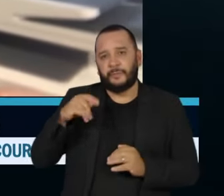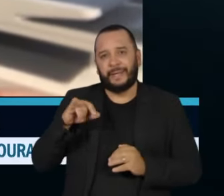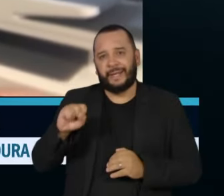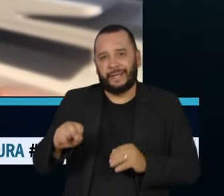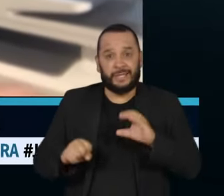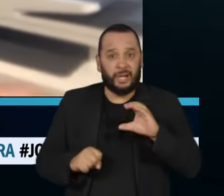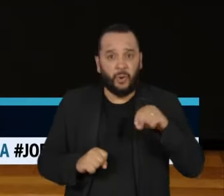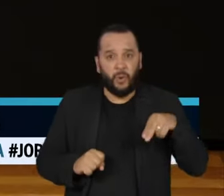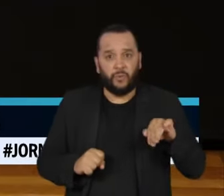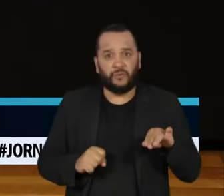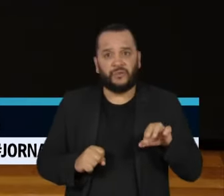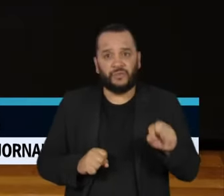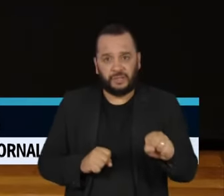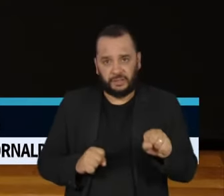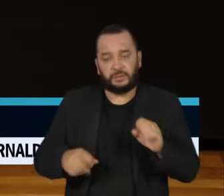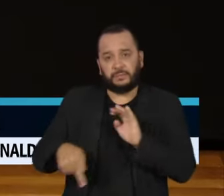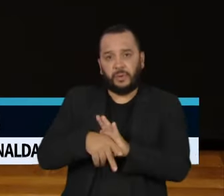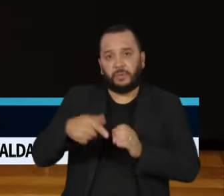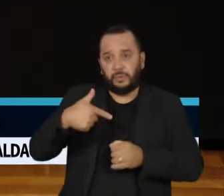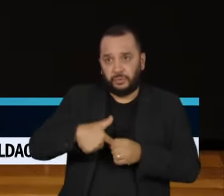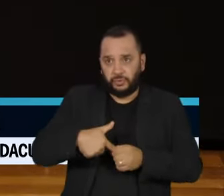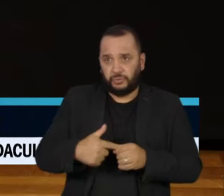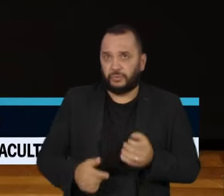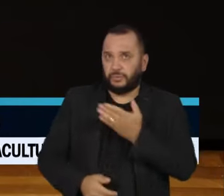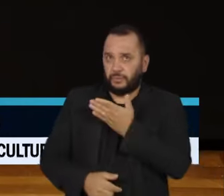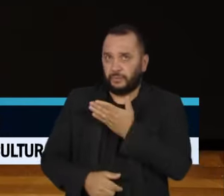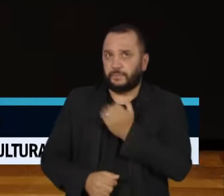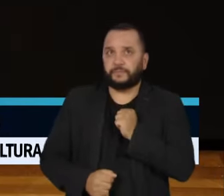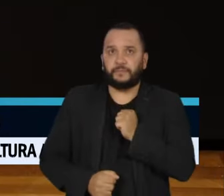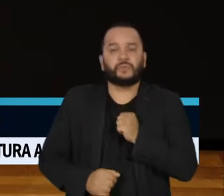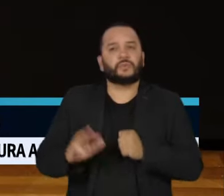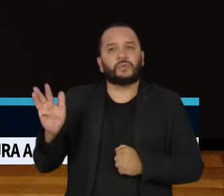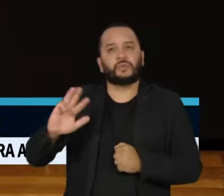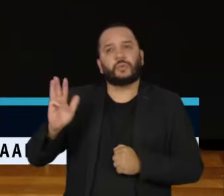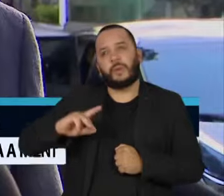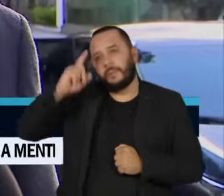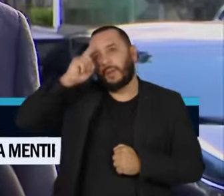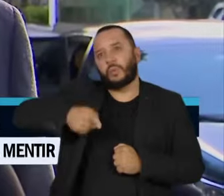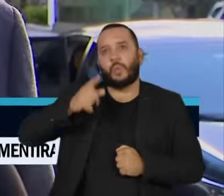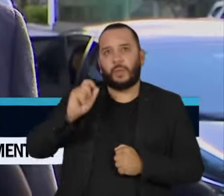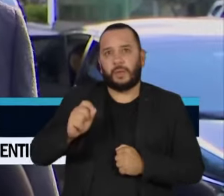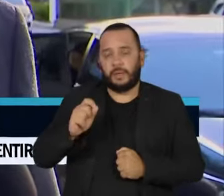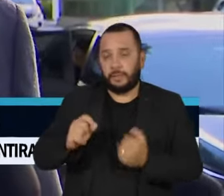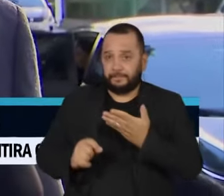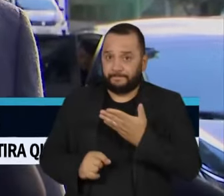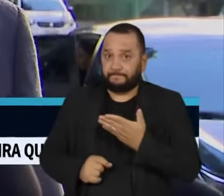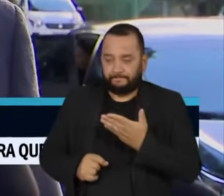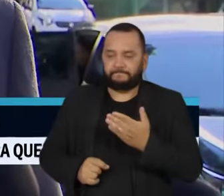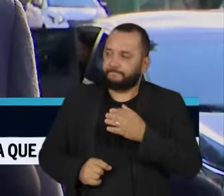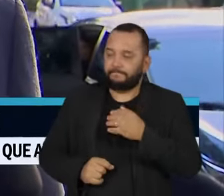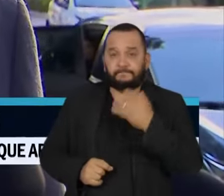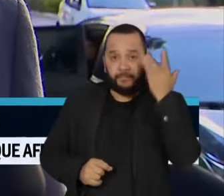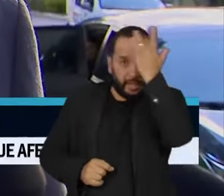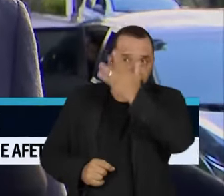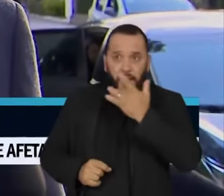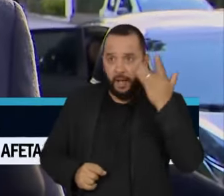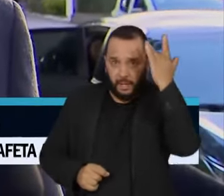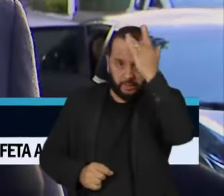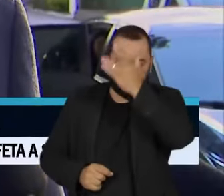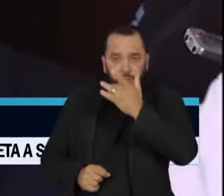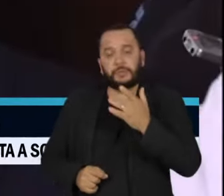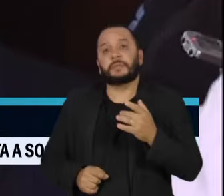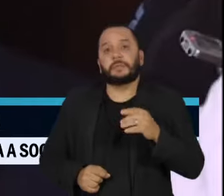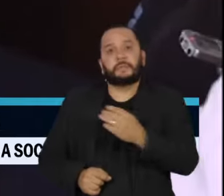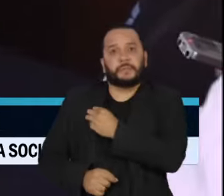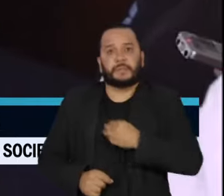sobre combustíveis. Por ordem do presidente eleito, Luiz Inácio Lula da Silva, o futuro ministro da Fazenda, Fernando Haddad, pediu